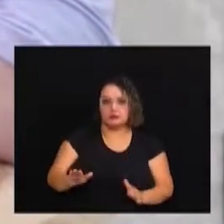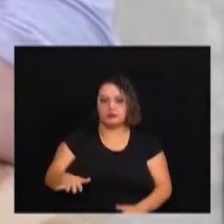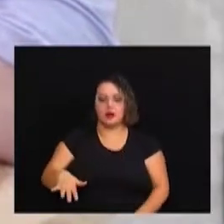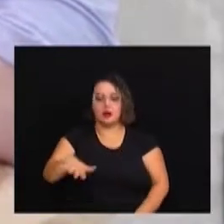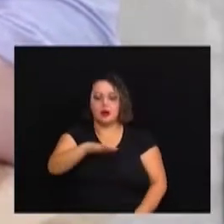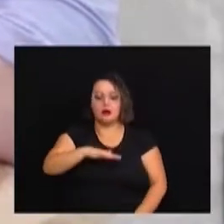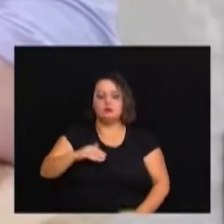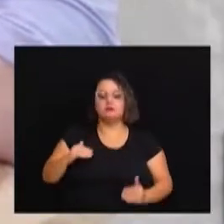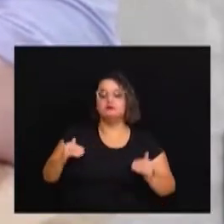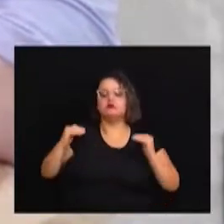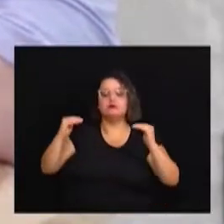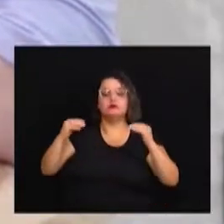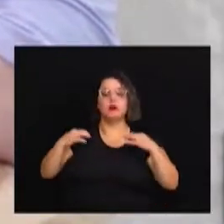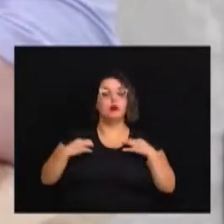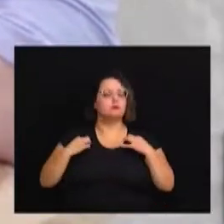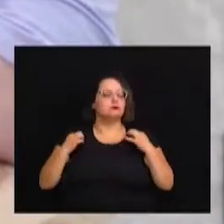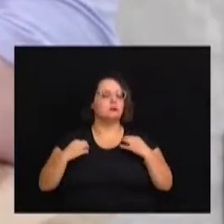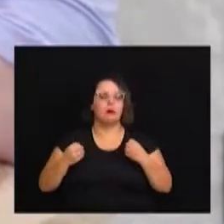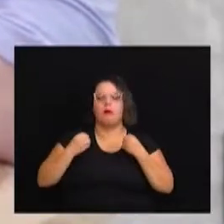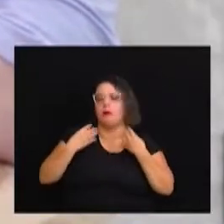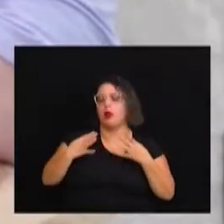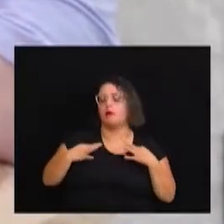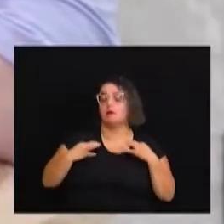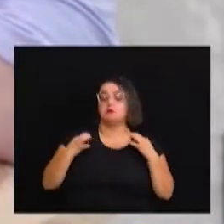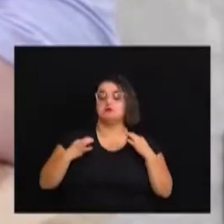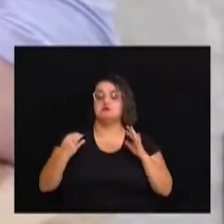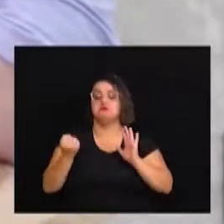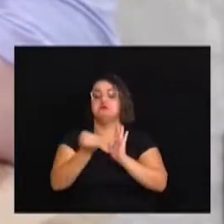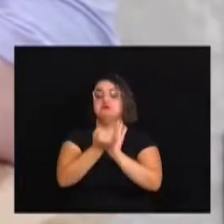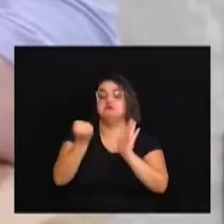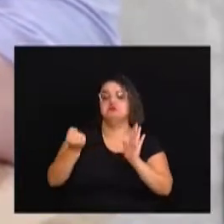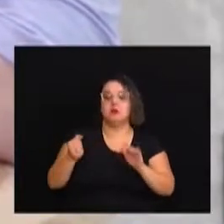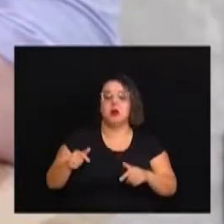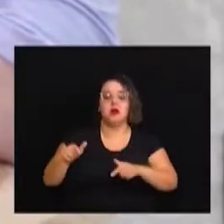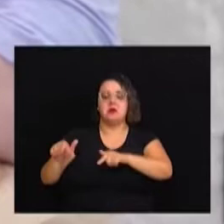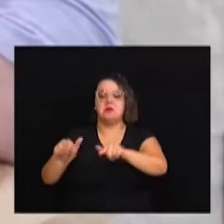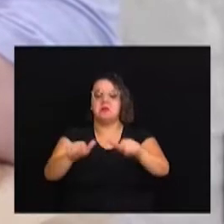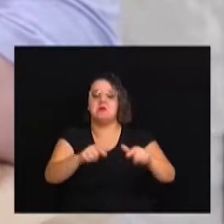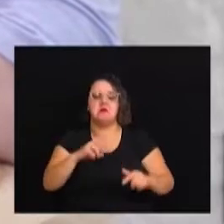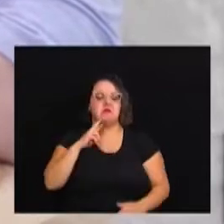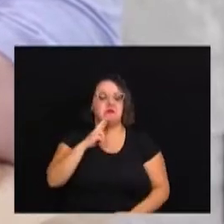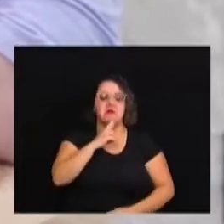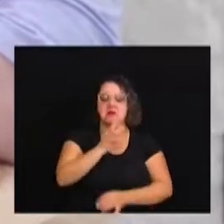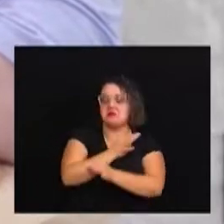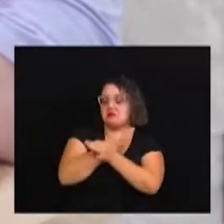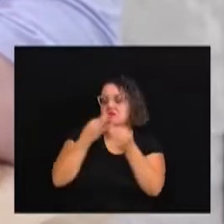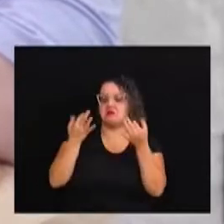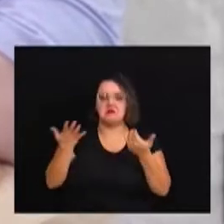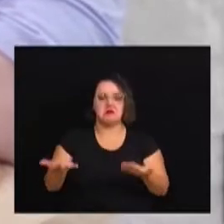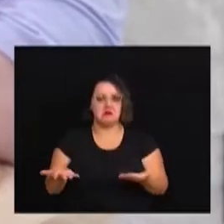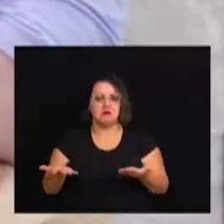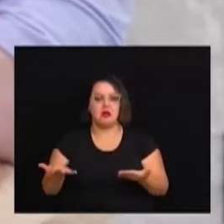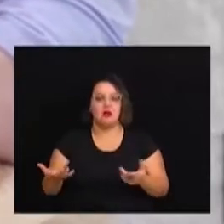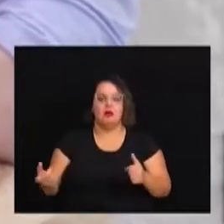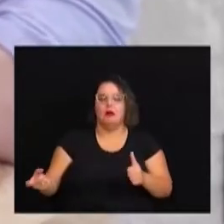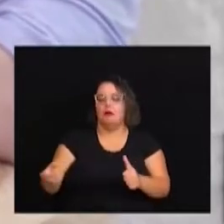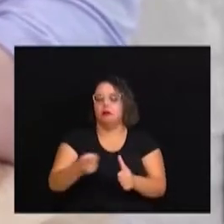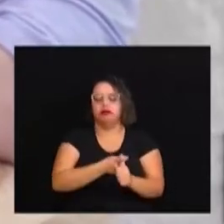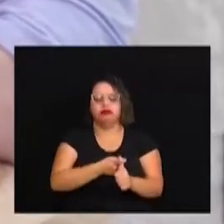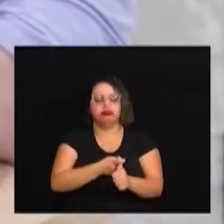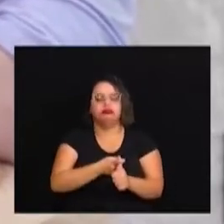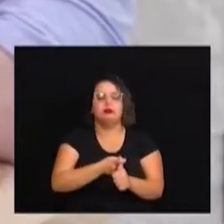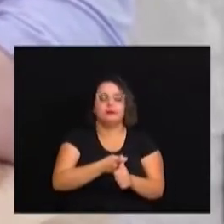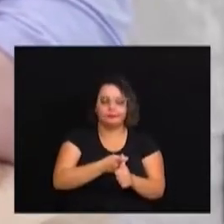para o status, ele gosta de se vestir bem, de ter roupas de marcas, de frequentar ótimos restaurantes, ele se endivida